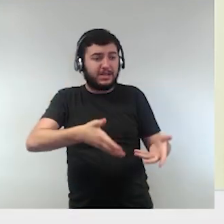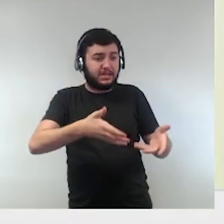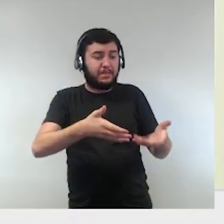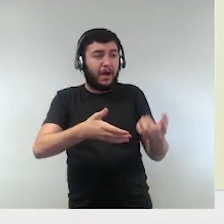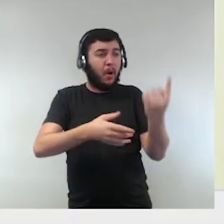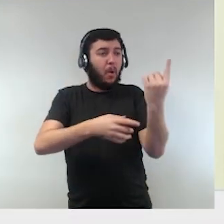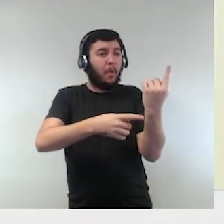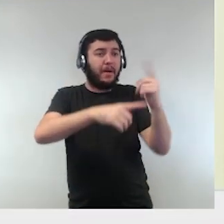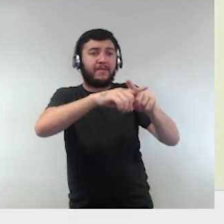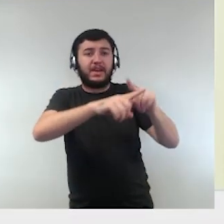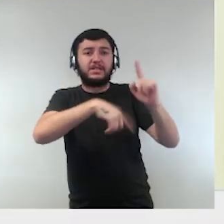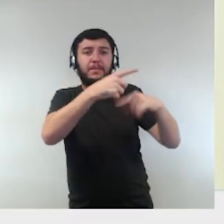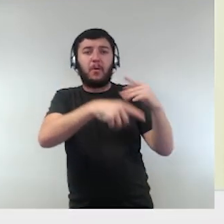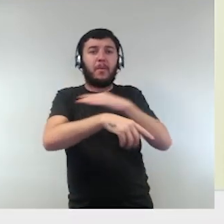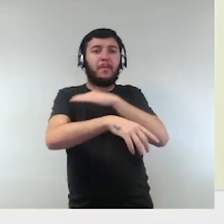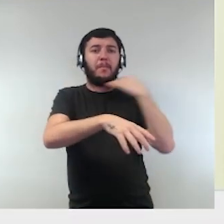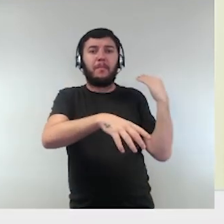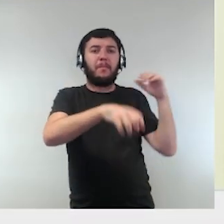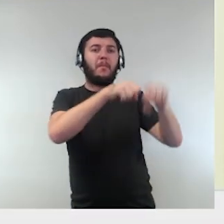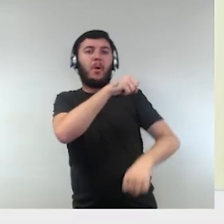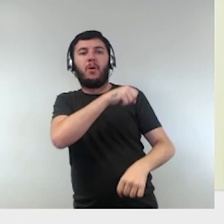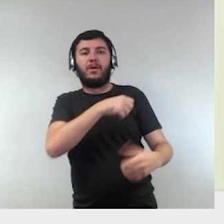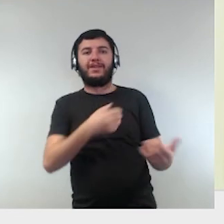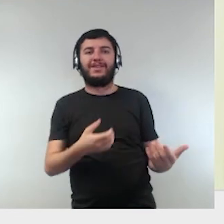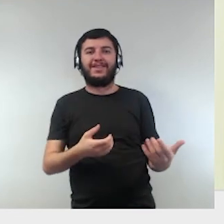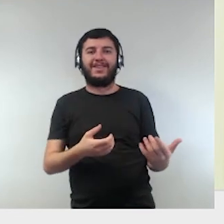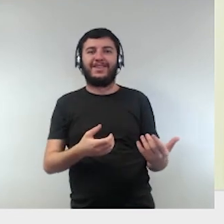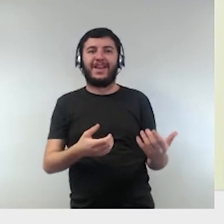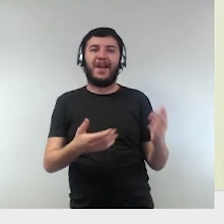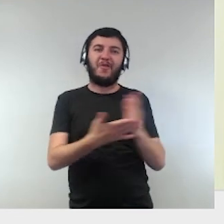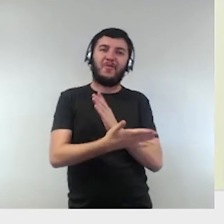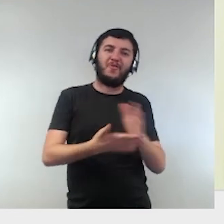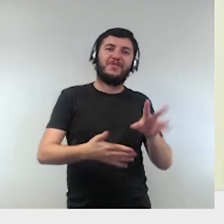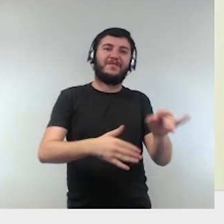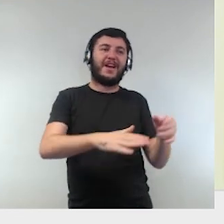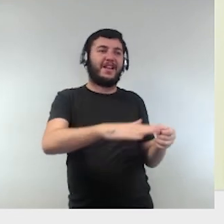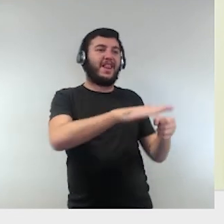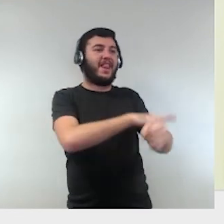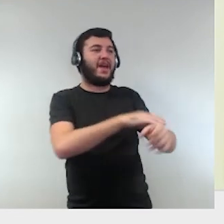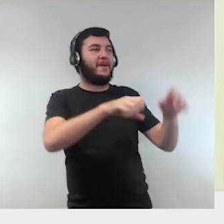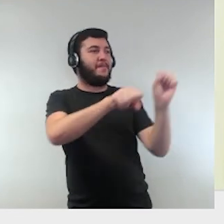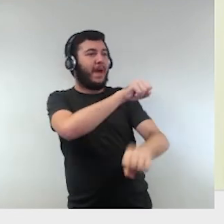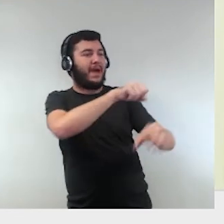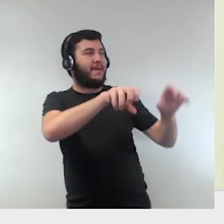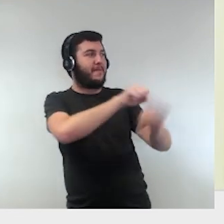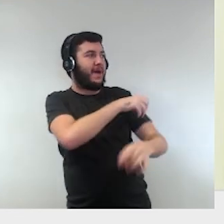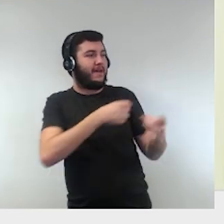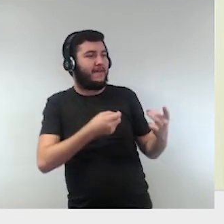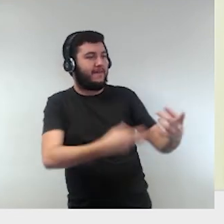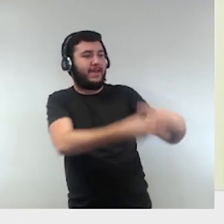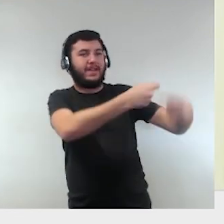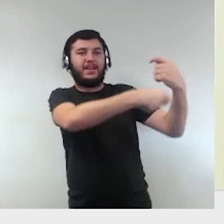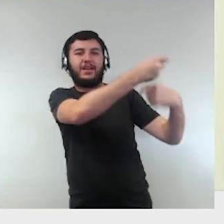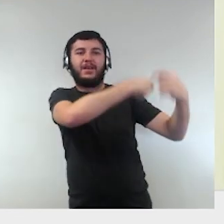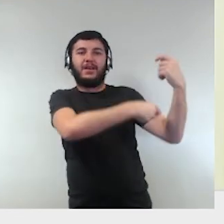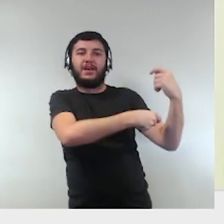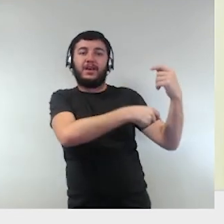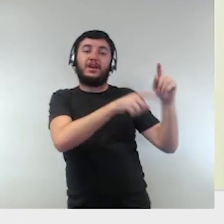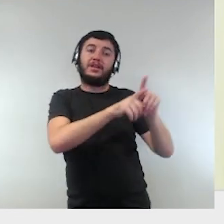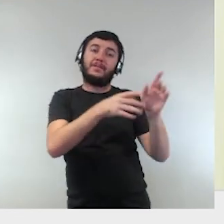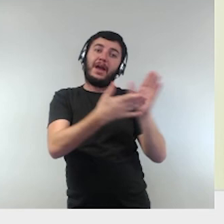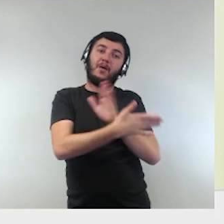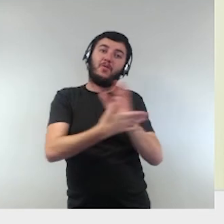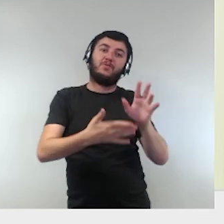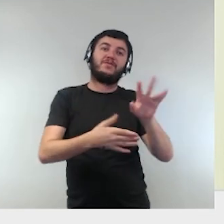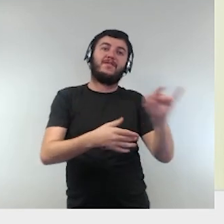sua vida. Dali, ele uma parte sai para o abate, para os frigoríficos, outra parte volta para a engorda para ir para o frigorífico.